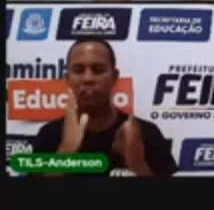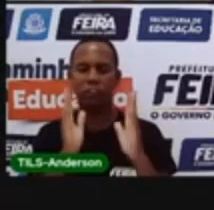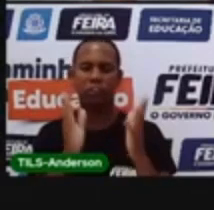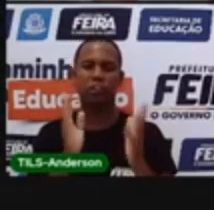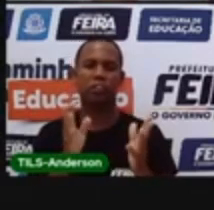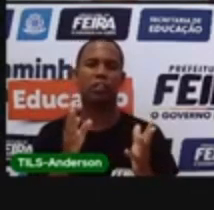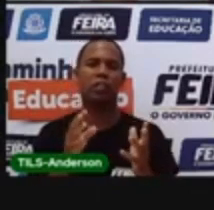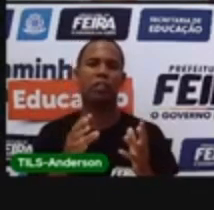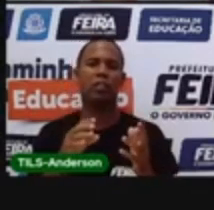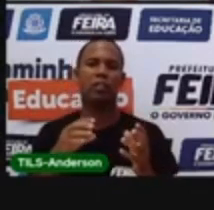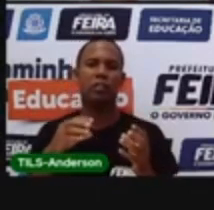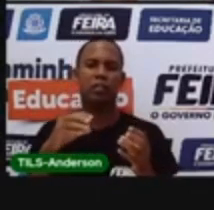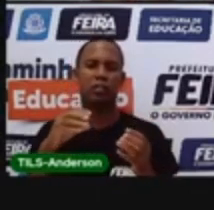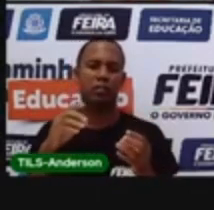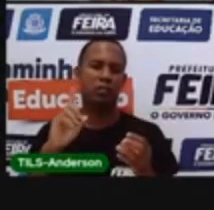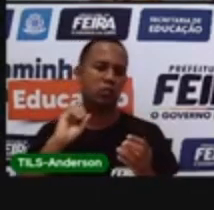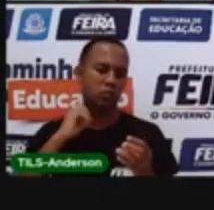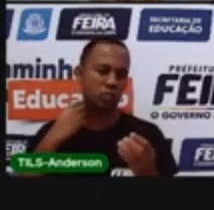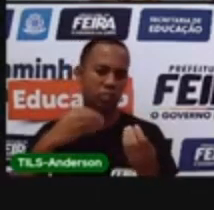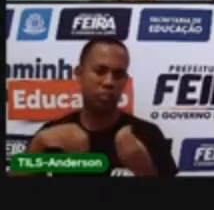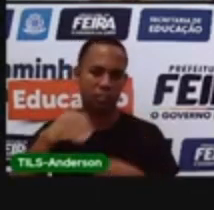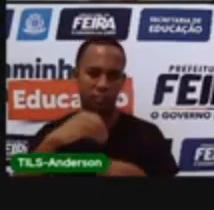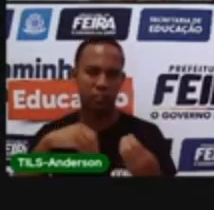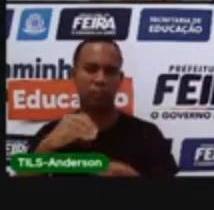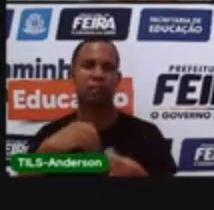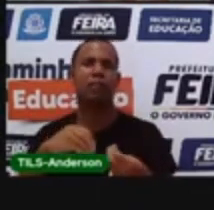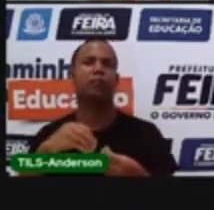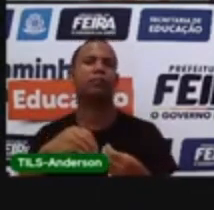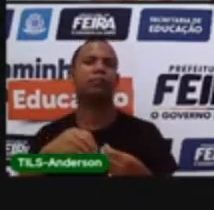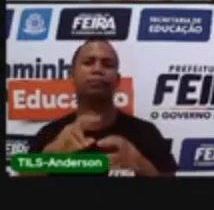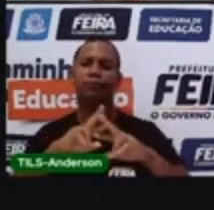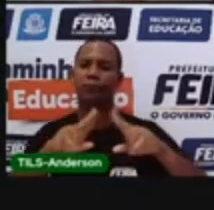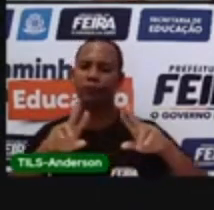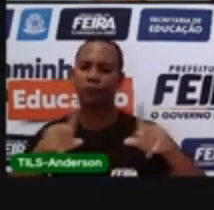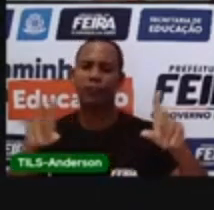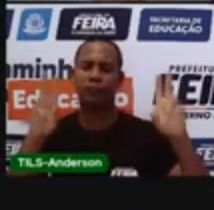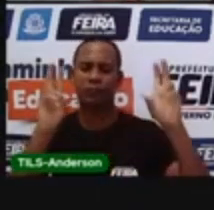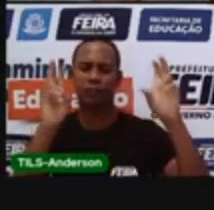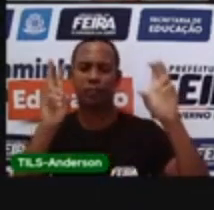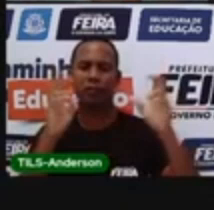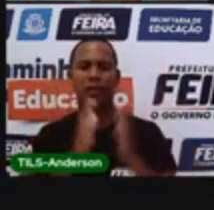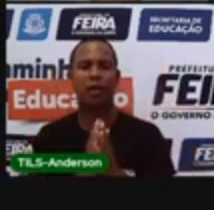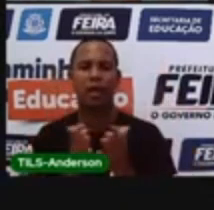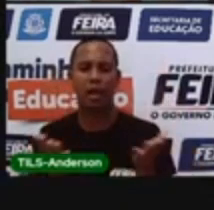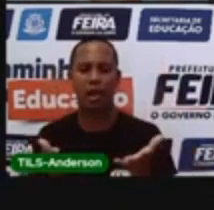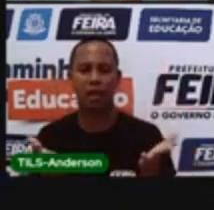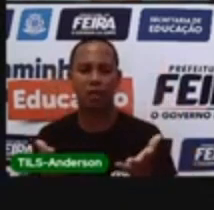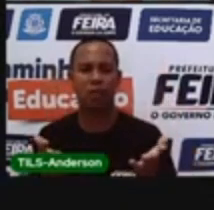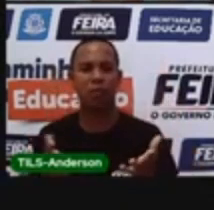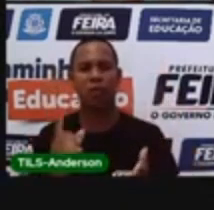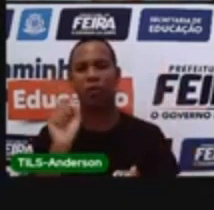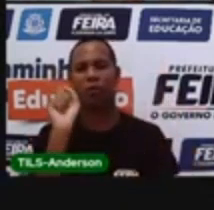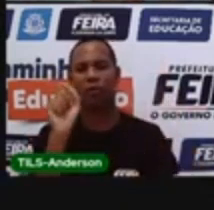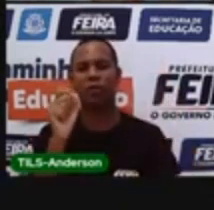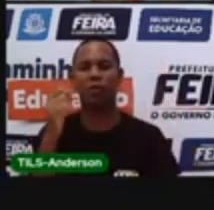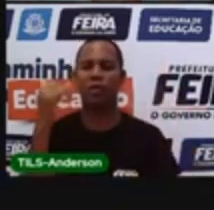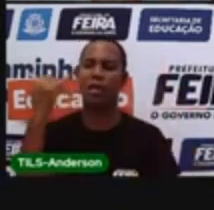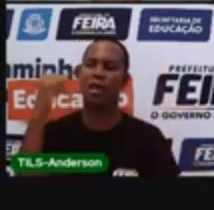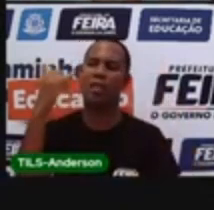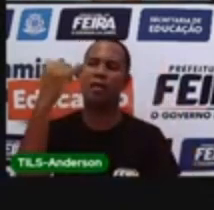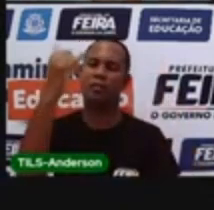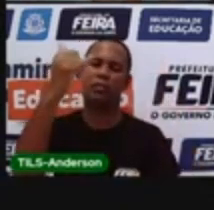falou sobre lixo. E agora a gente vai falar sobre uma coisa que vocês estão utilizando nesse exato momento: a